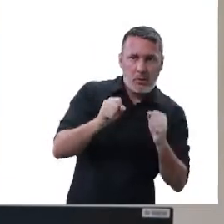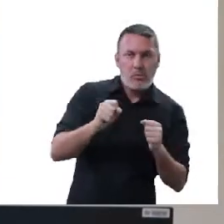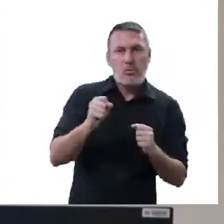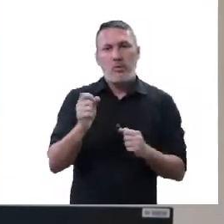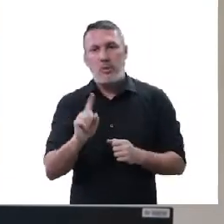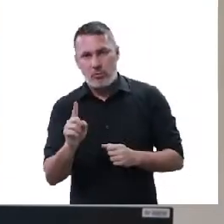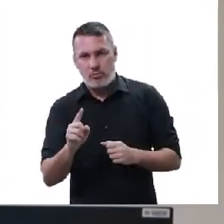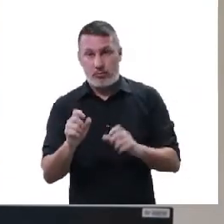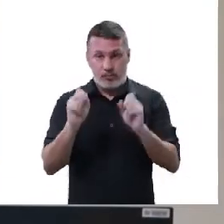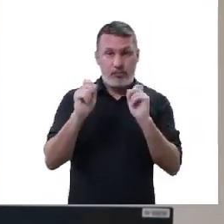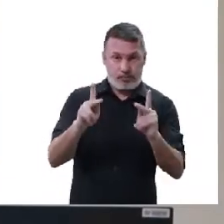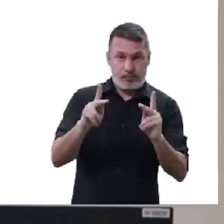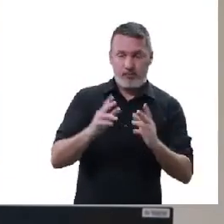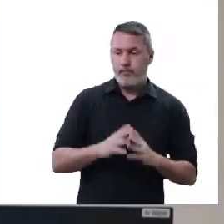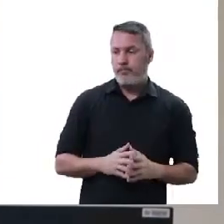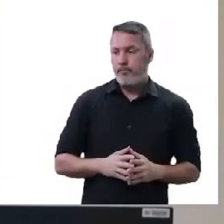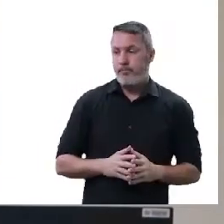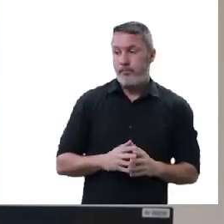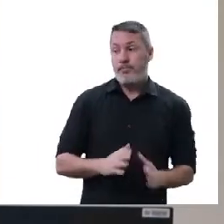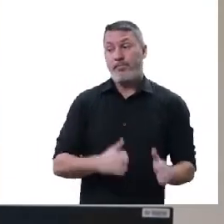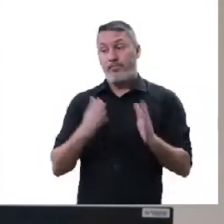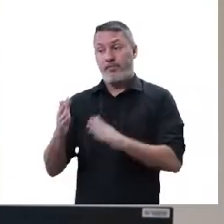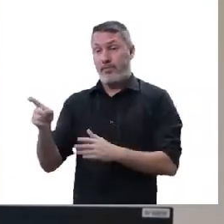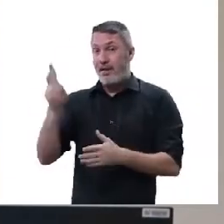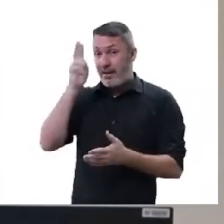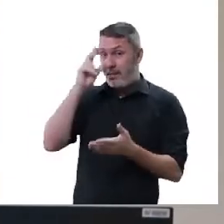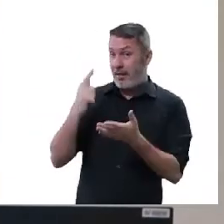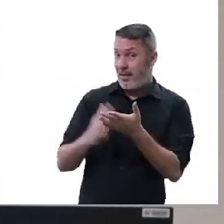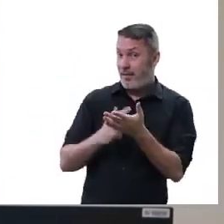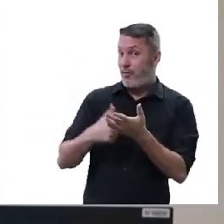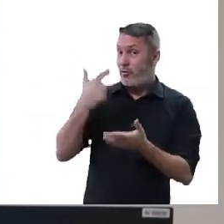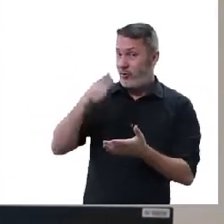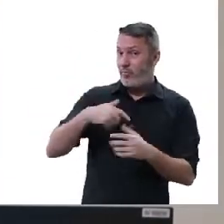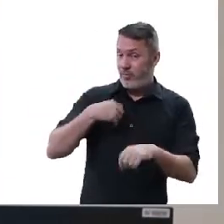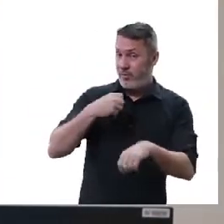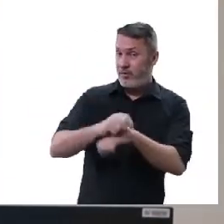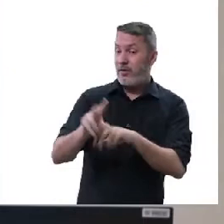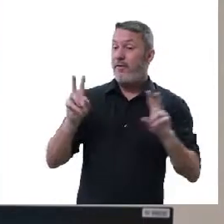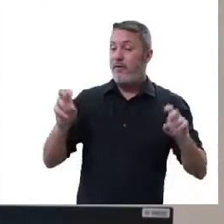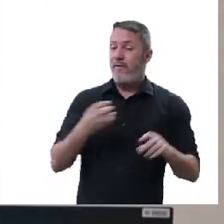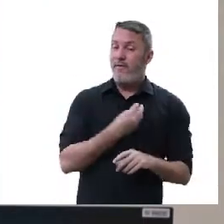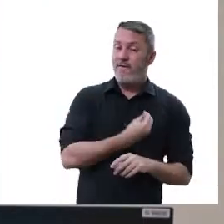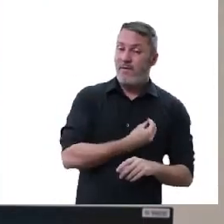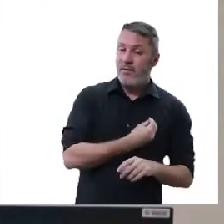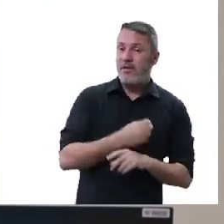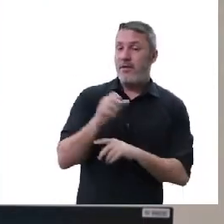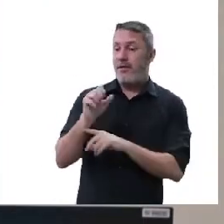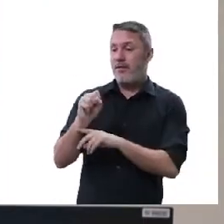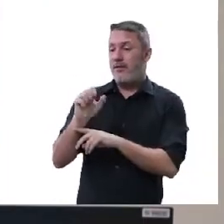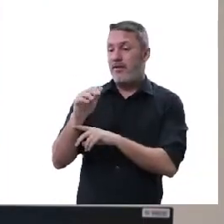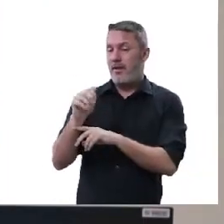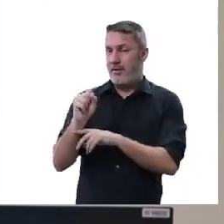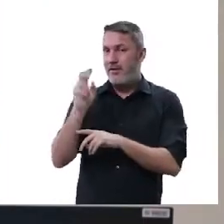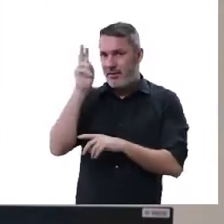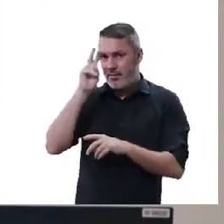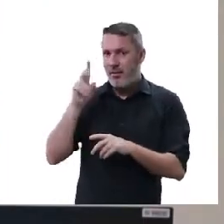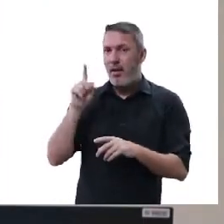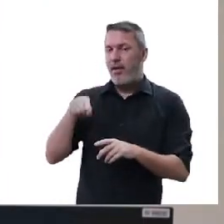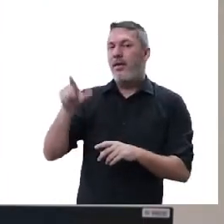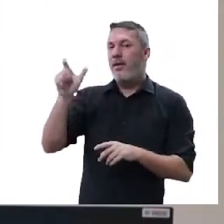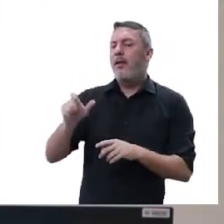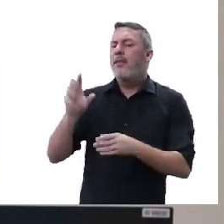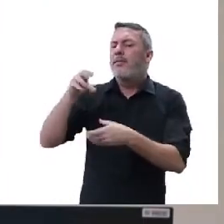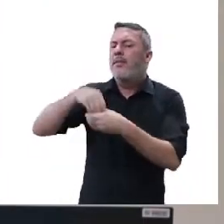Um outro que eu falei com vocês é Vidas Secas. Olha, Vidas Secas, mais uma vez ajudando a sua redação. Vidas Secas, nós